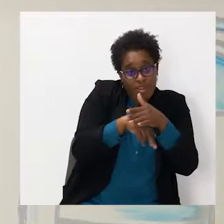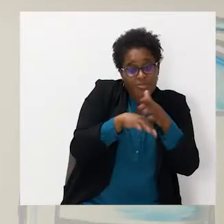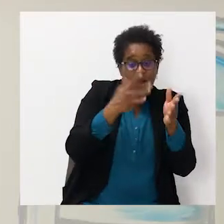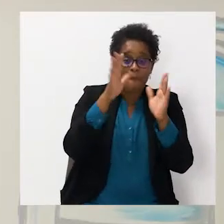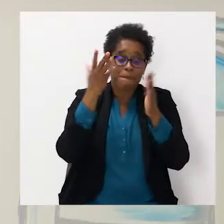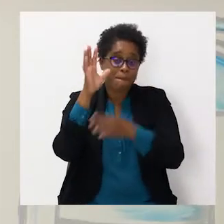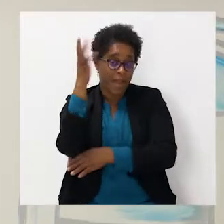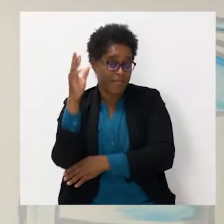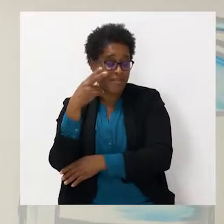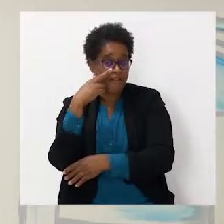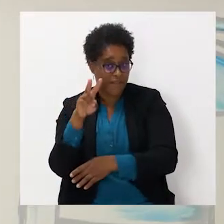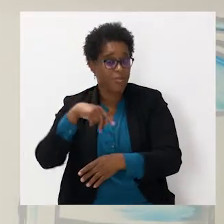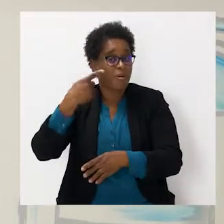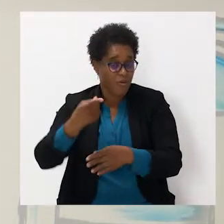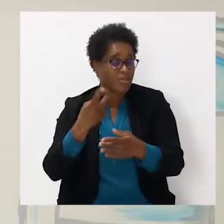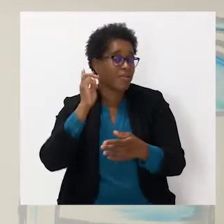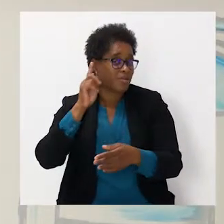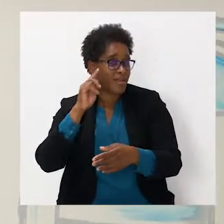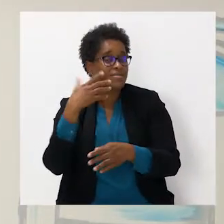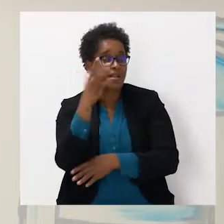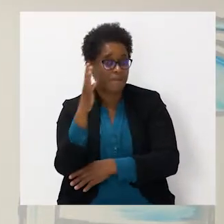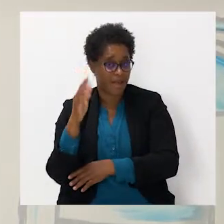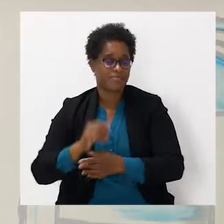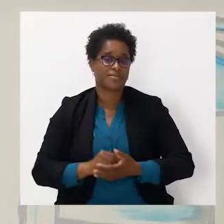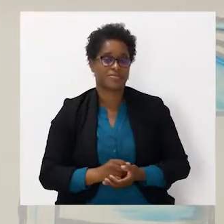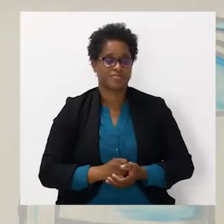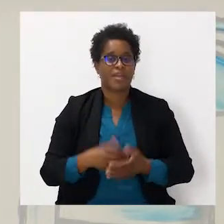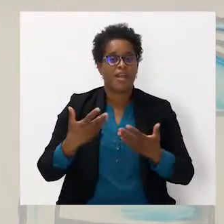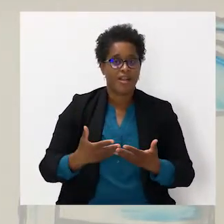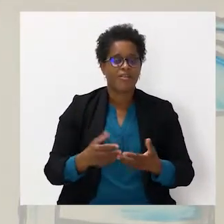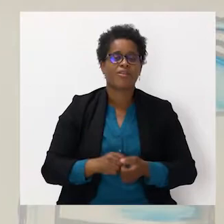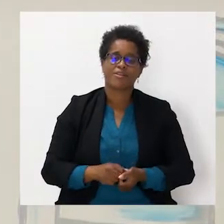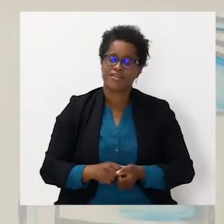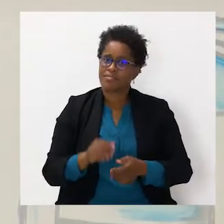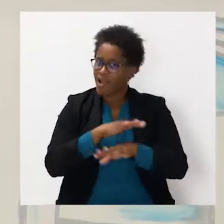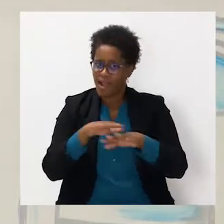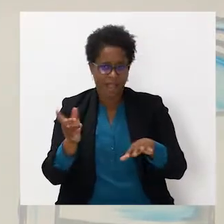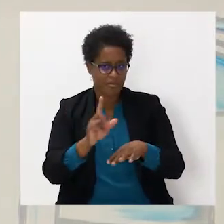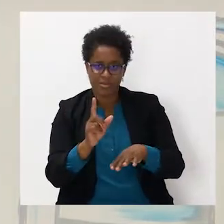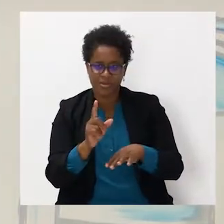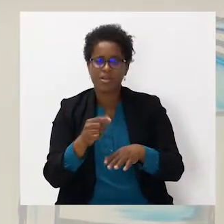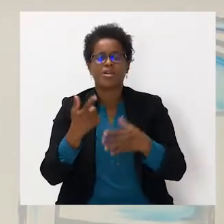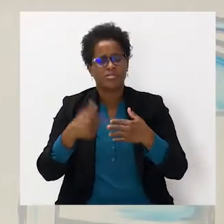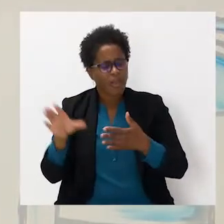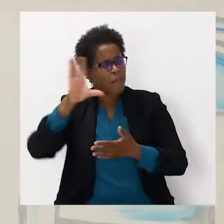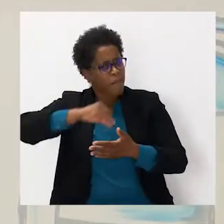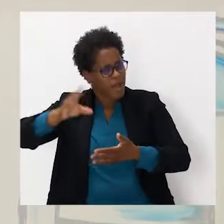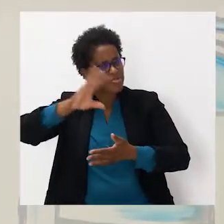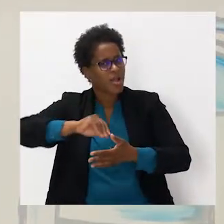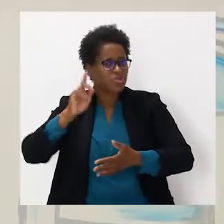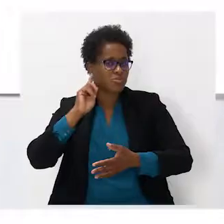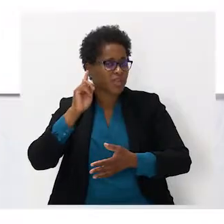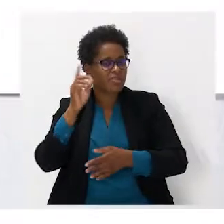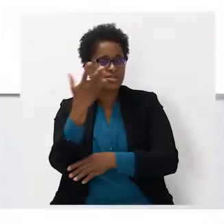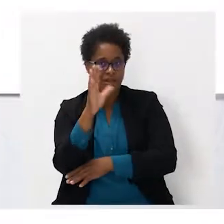Estão a ver a importância, uma outra importância da planta? Agora, ainda não acabou ainda, mas temos mais importâncias